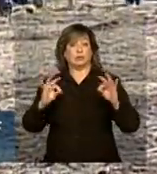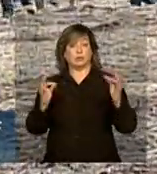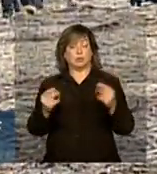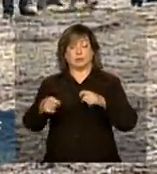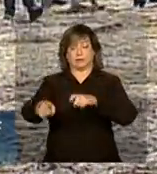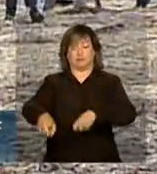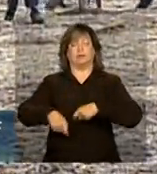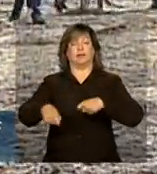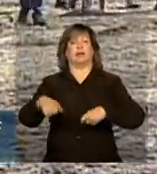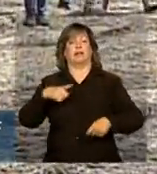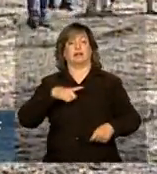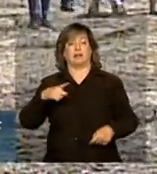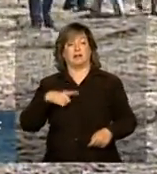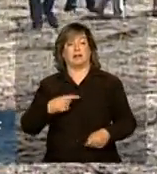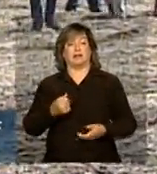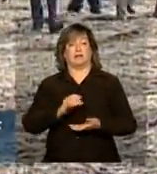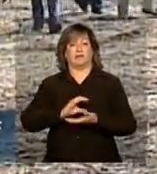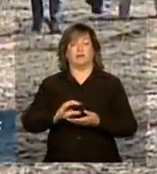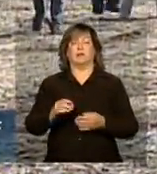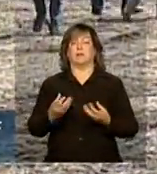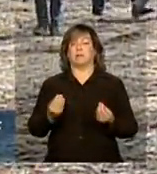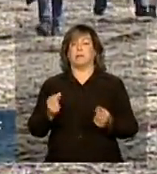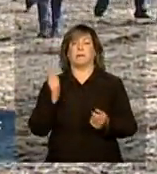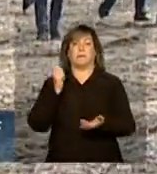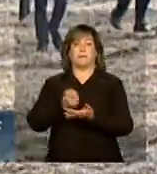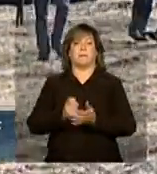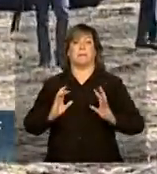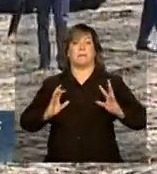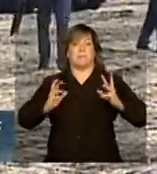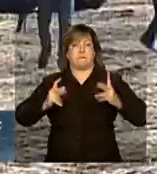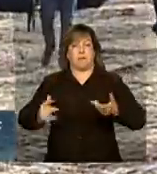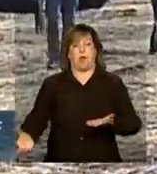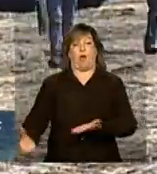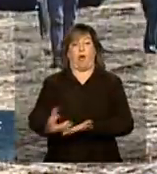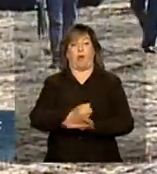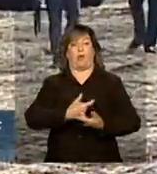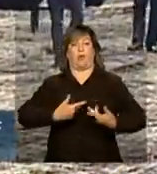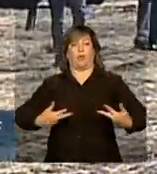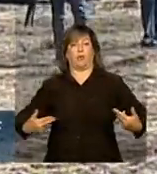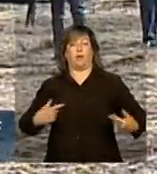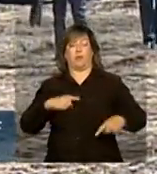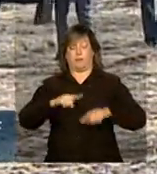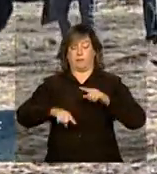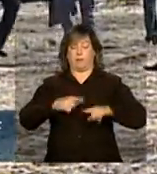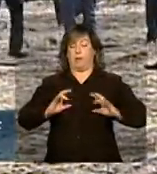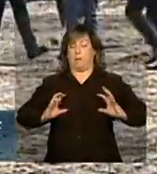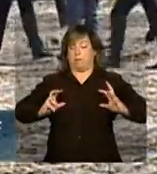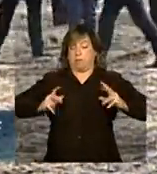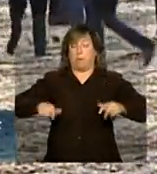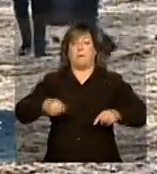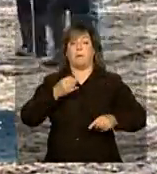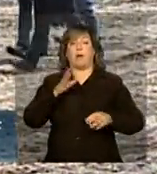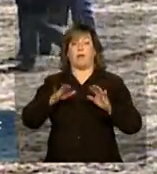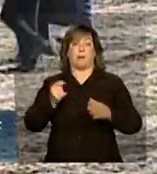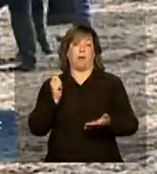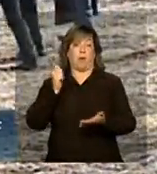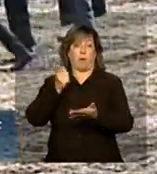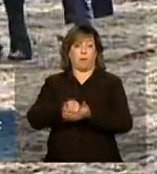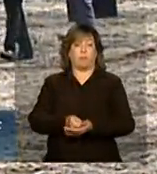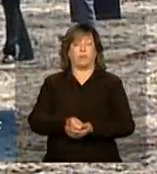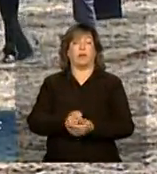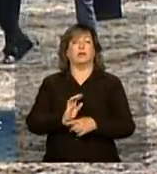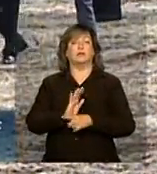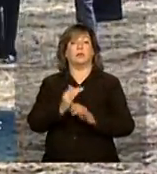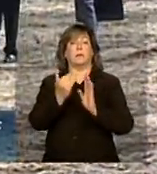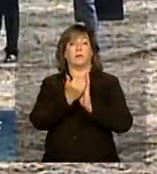agricultores têm investido bastante também em máquinas para colheita são equipamentos muitas vezes comprados com auxílio